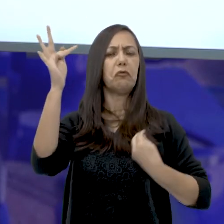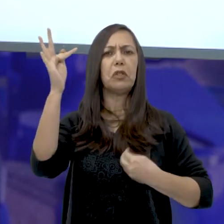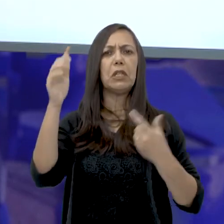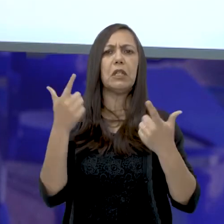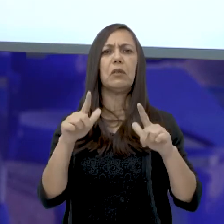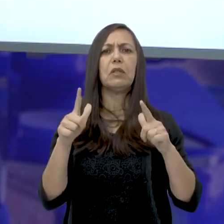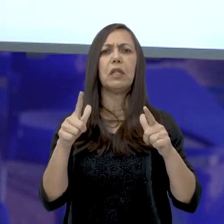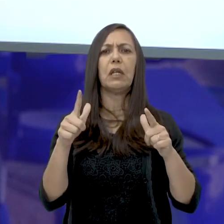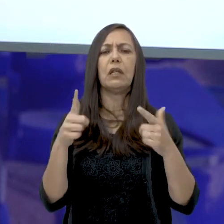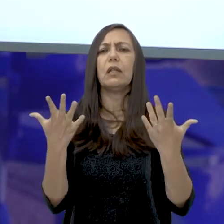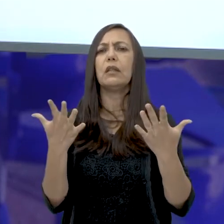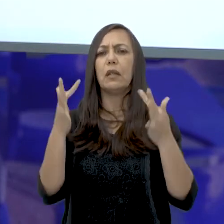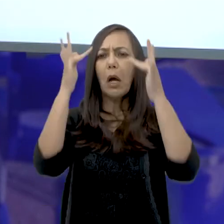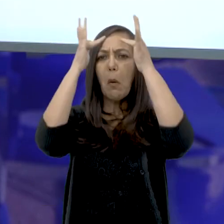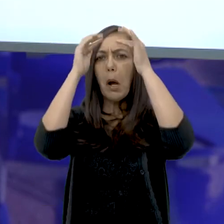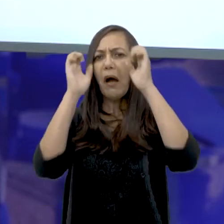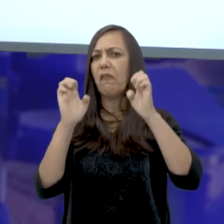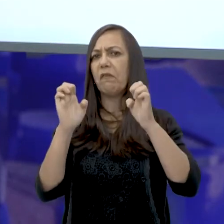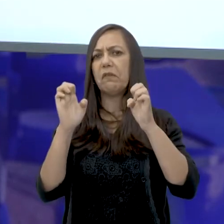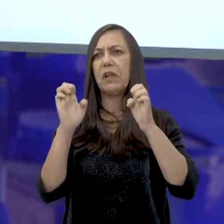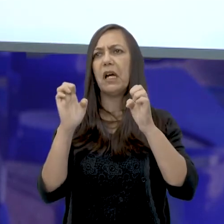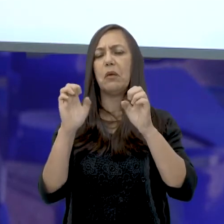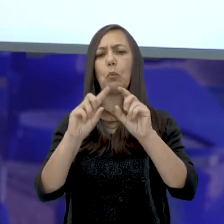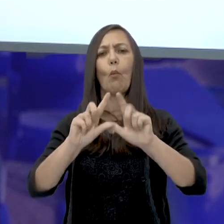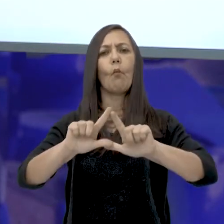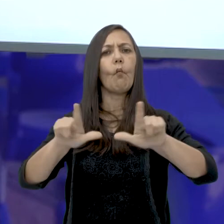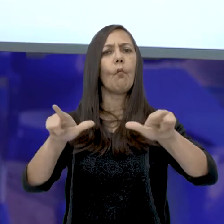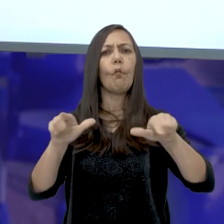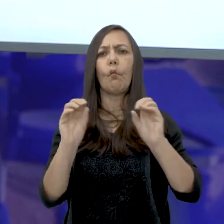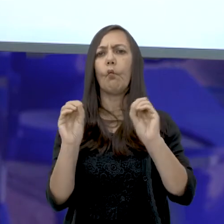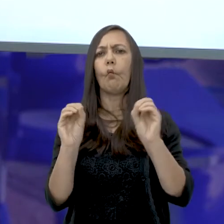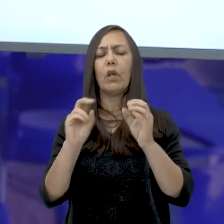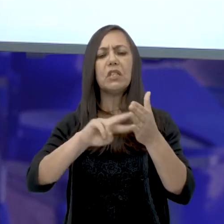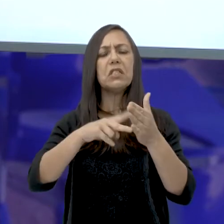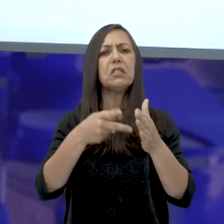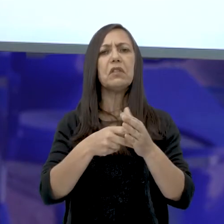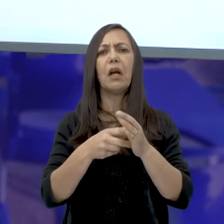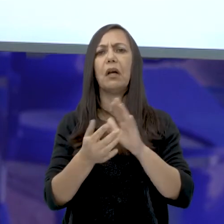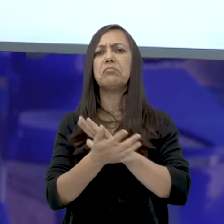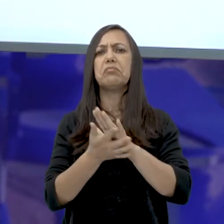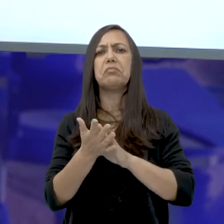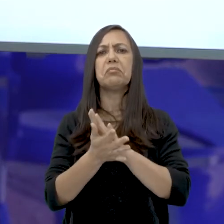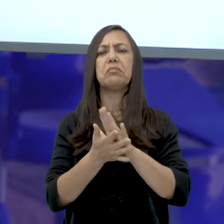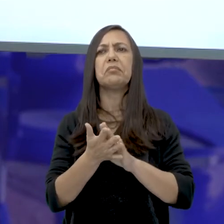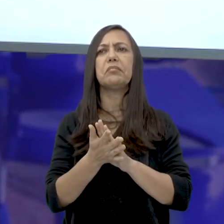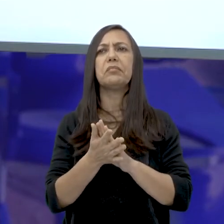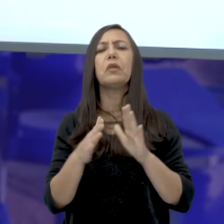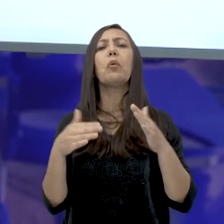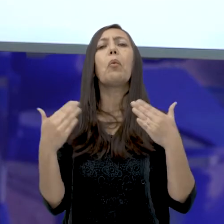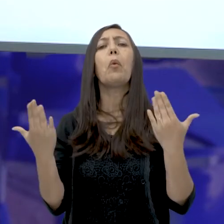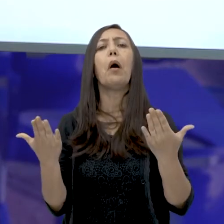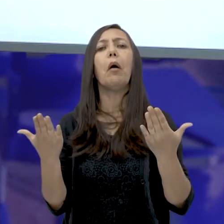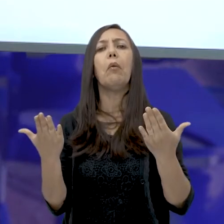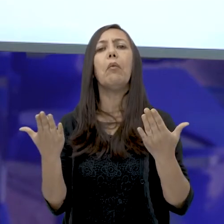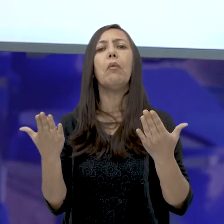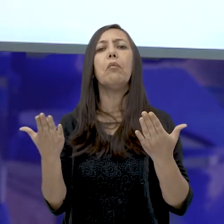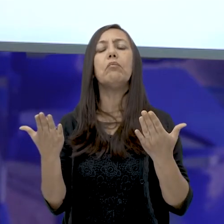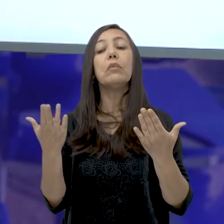questão ensina que, se não houver vida após a morte, a crença torna-se irrelevante, sem sentido.